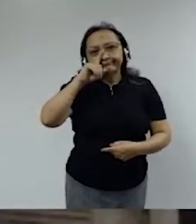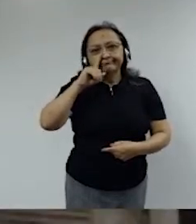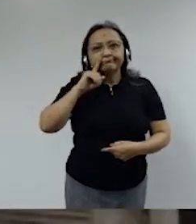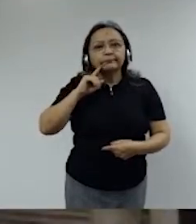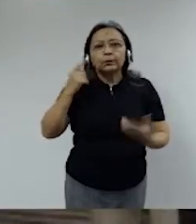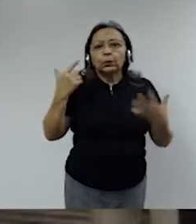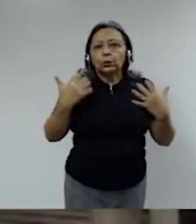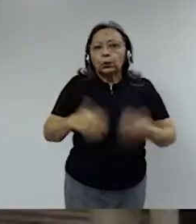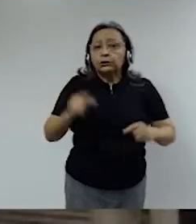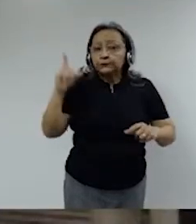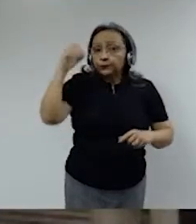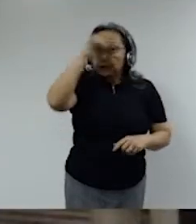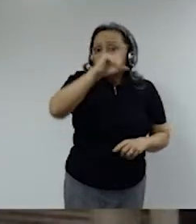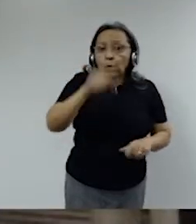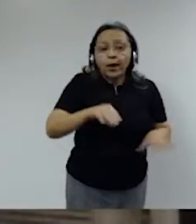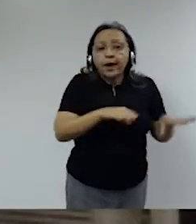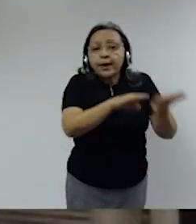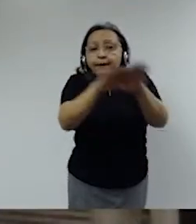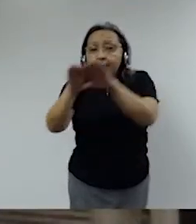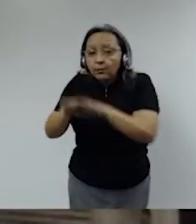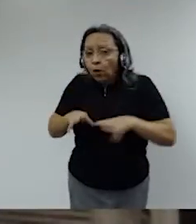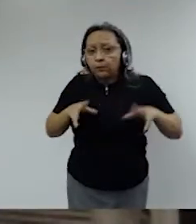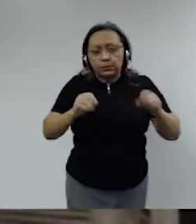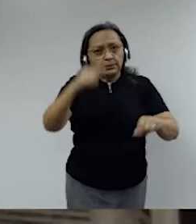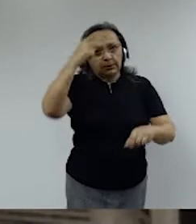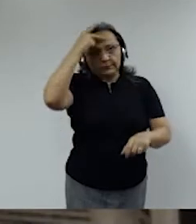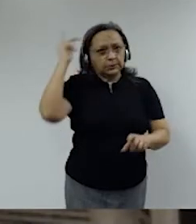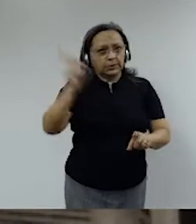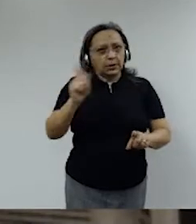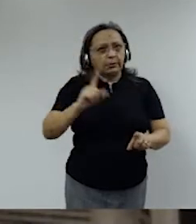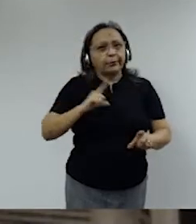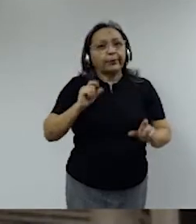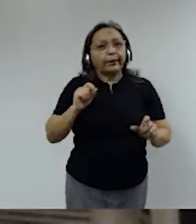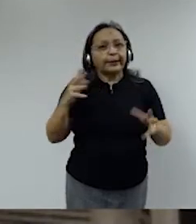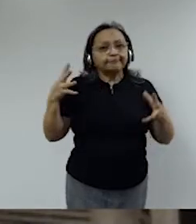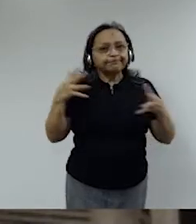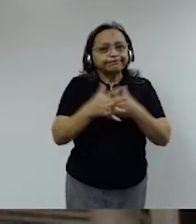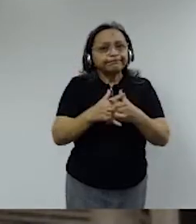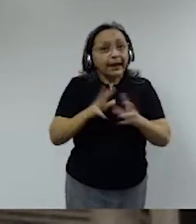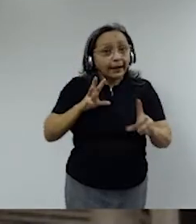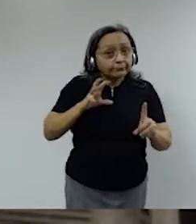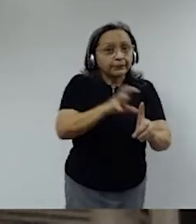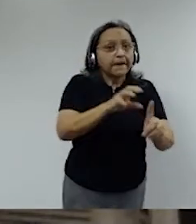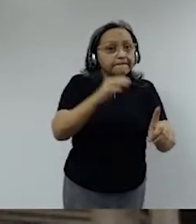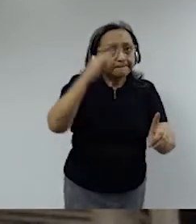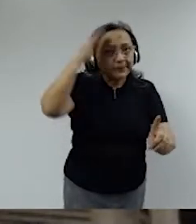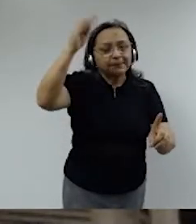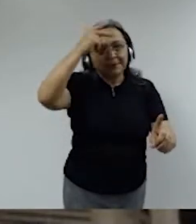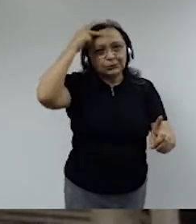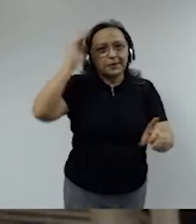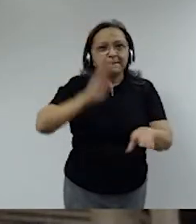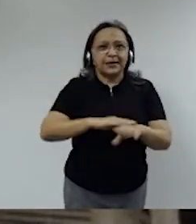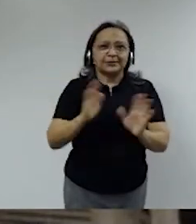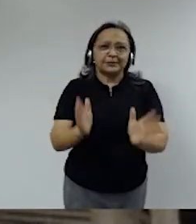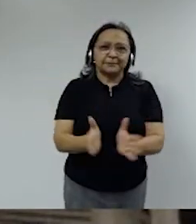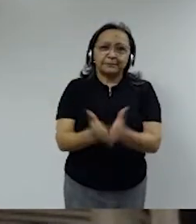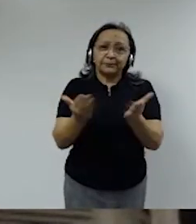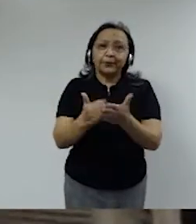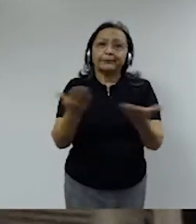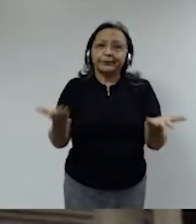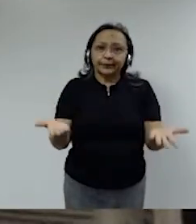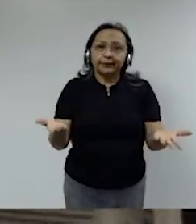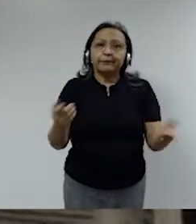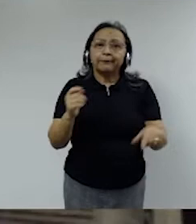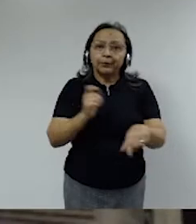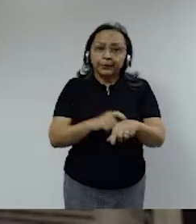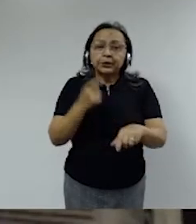todas as pessoas. Ela atinge mais severamente os mais pobres. E, particularmente num contexto como esse, é que nós vemos que os mais